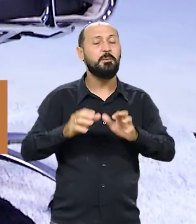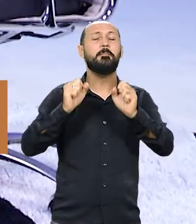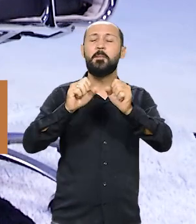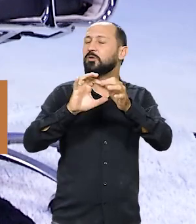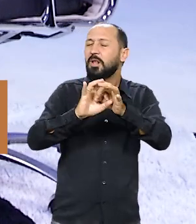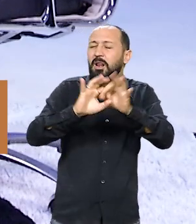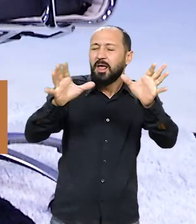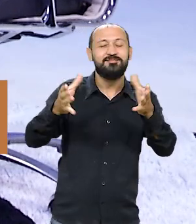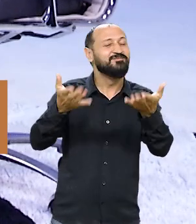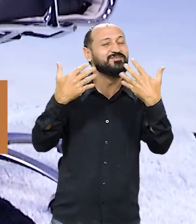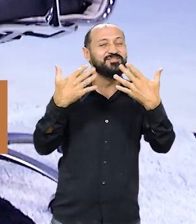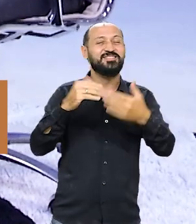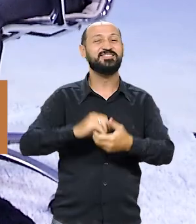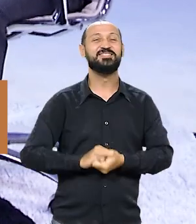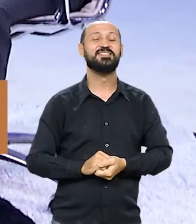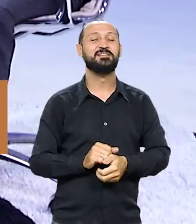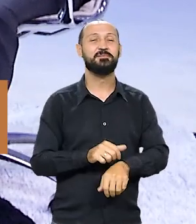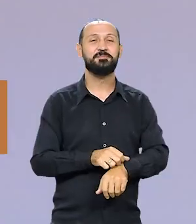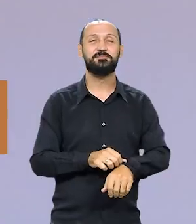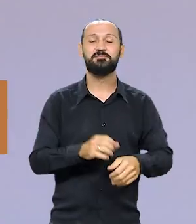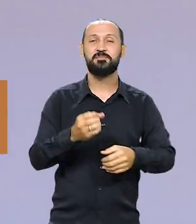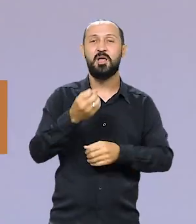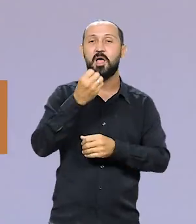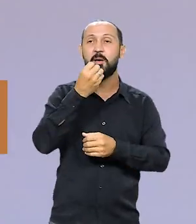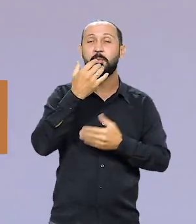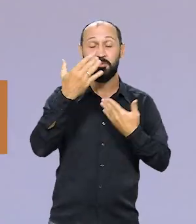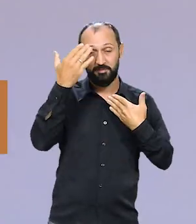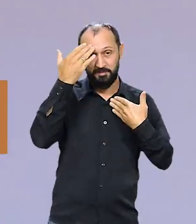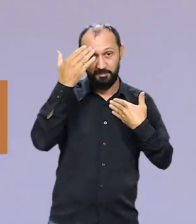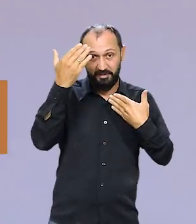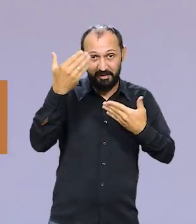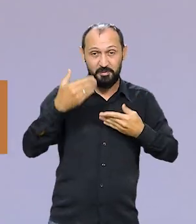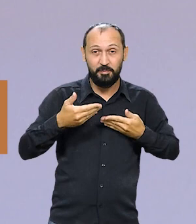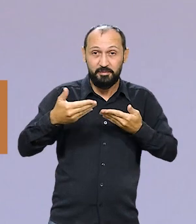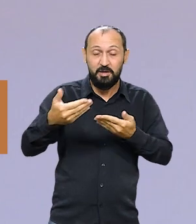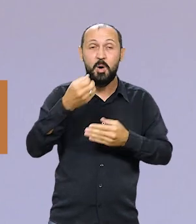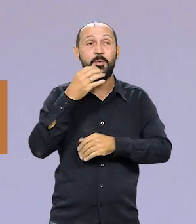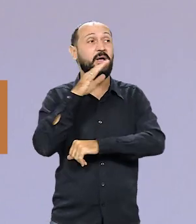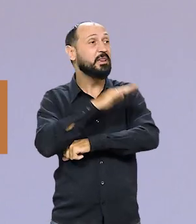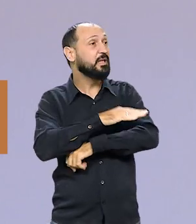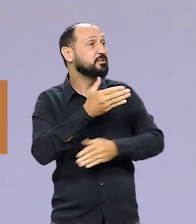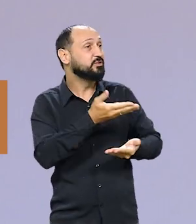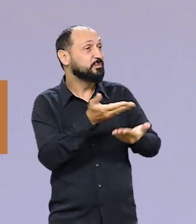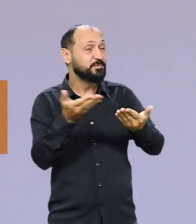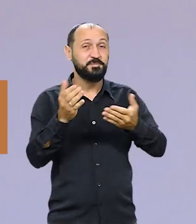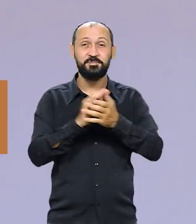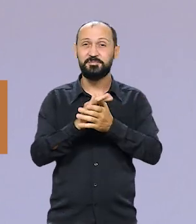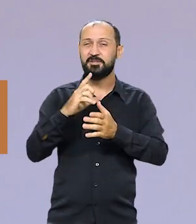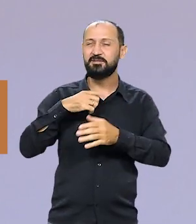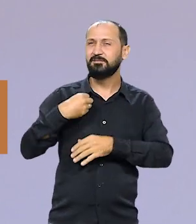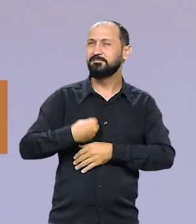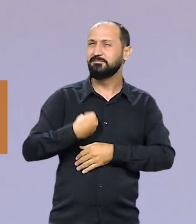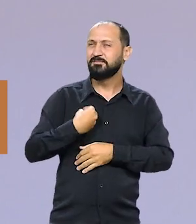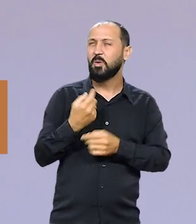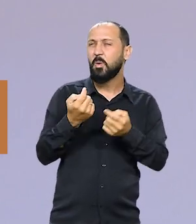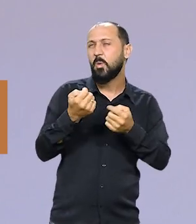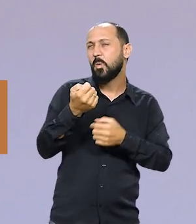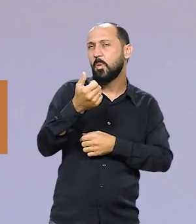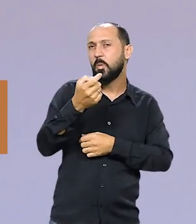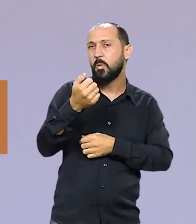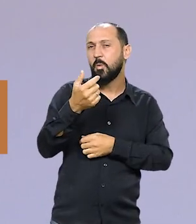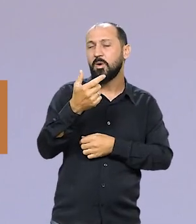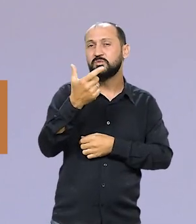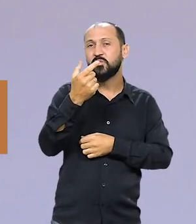natal. Conta pra gente. Inicialmente, obrigado pelo convite, boa tarde a todos. Eu já tenho